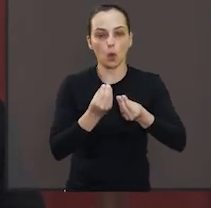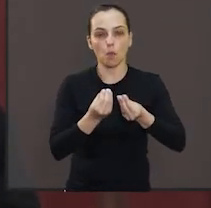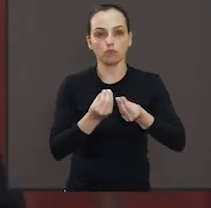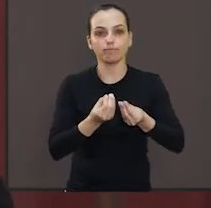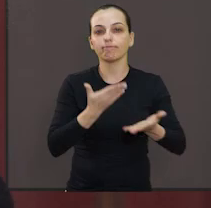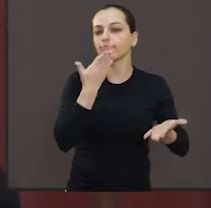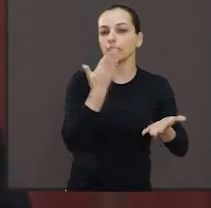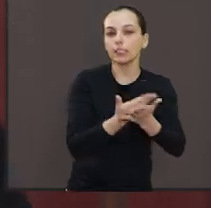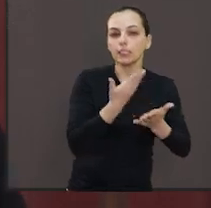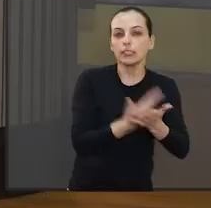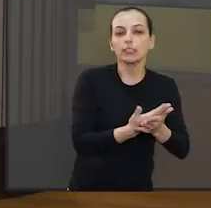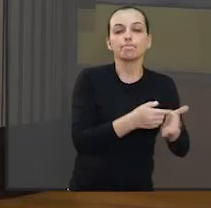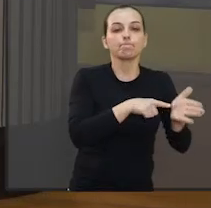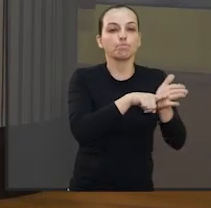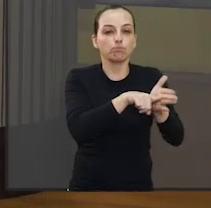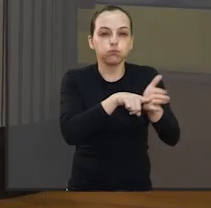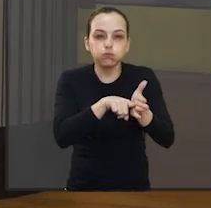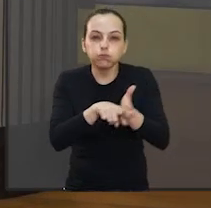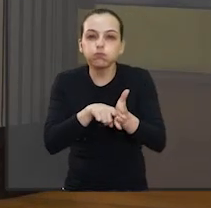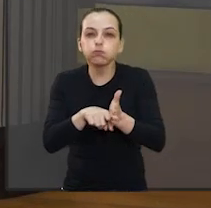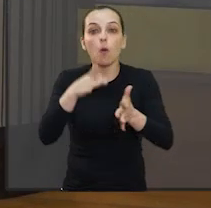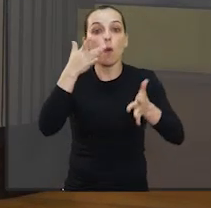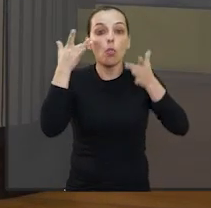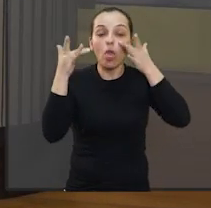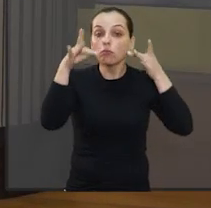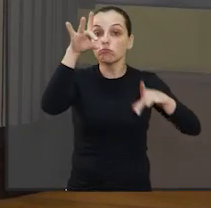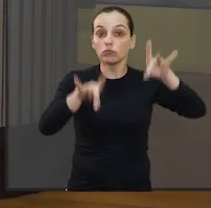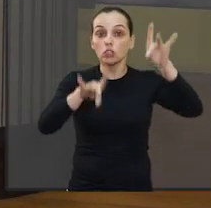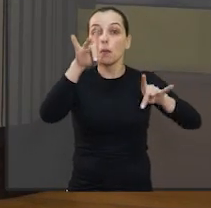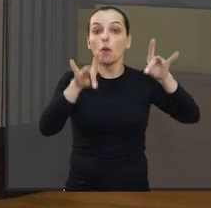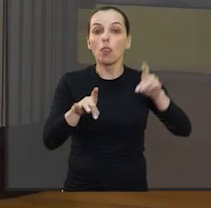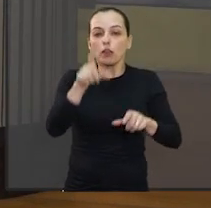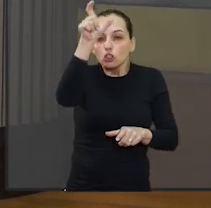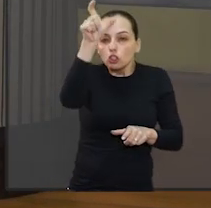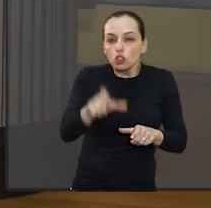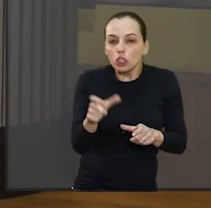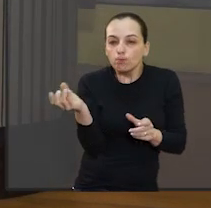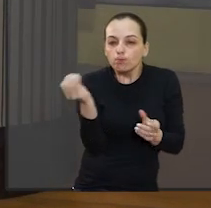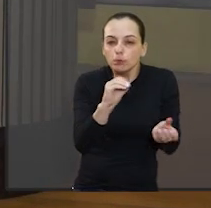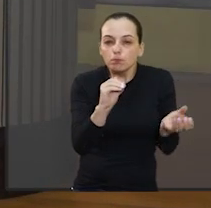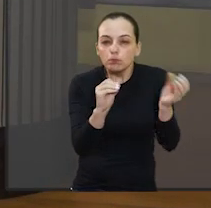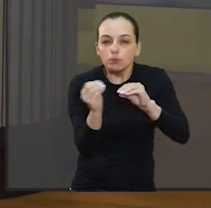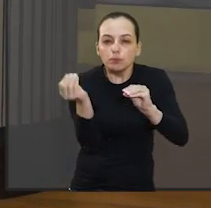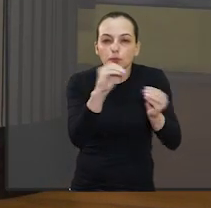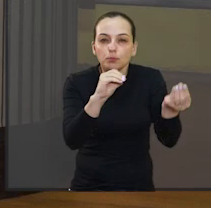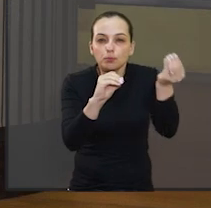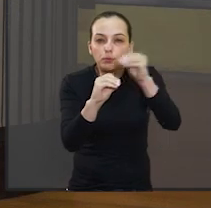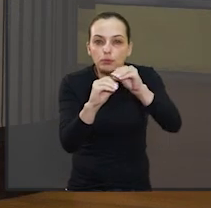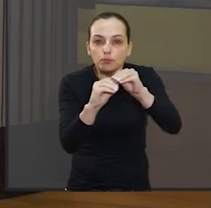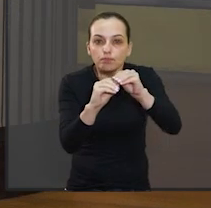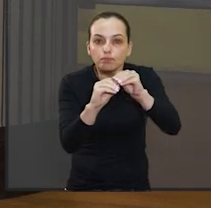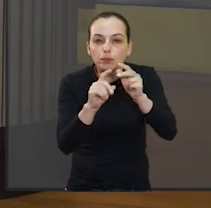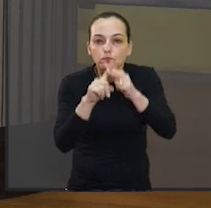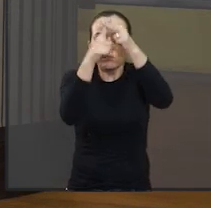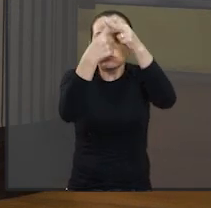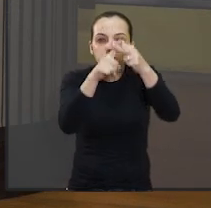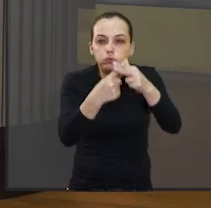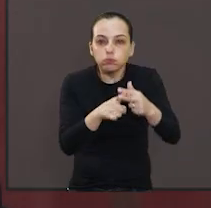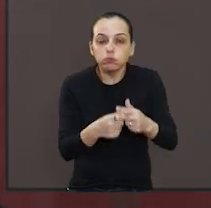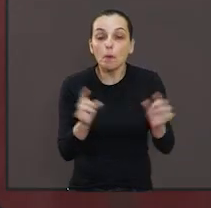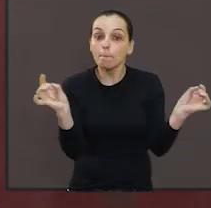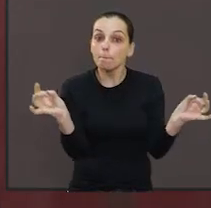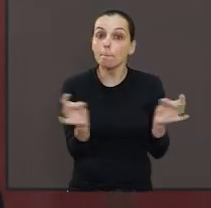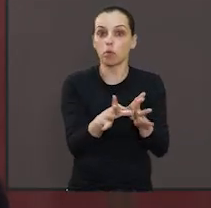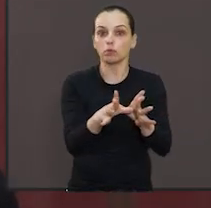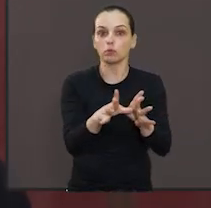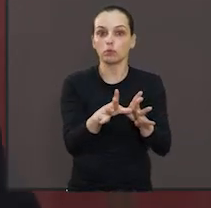de como executar os bonecos, como confeccionar os bonecos, até como essa linguagem chega para as crianças, né, entendendo um pouco